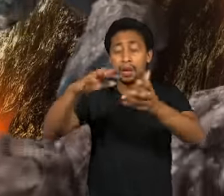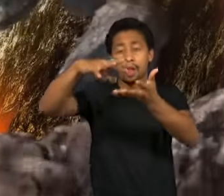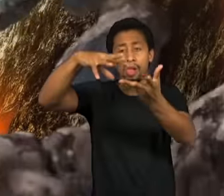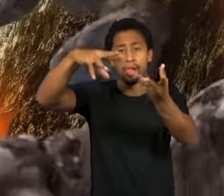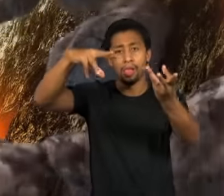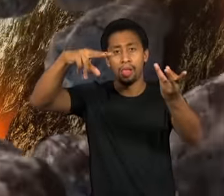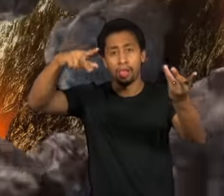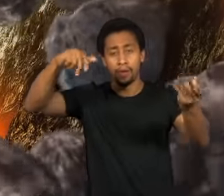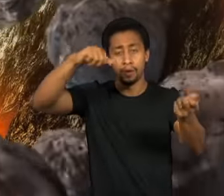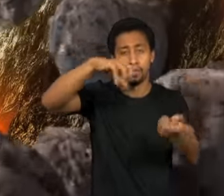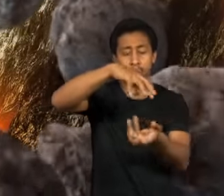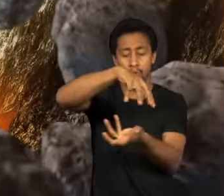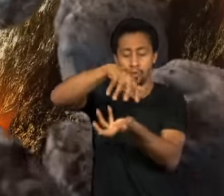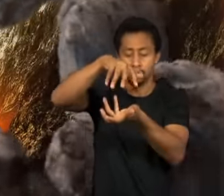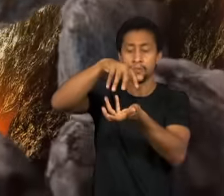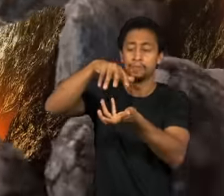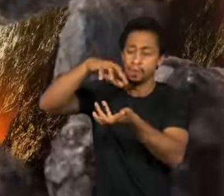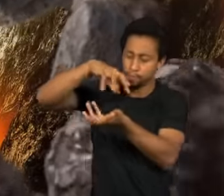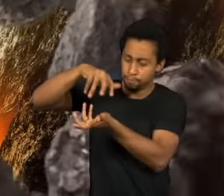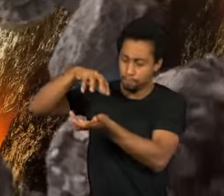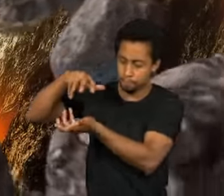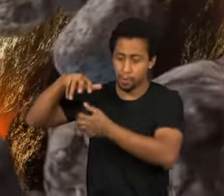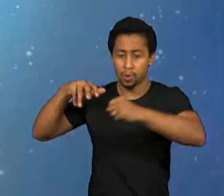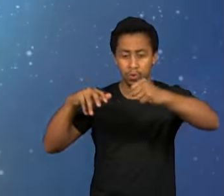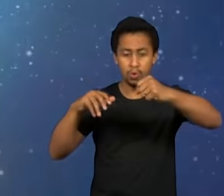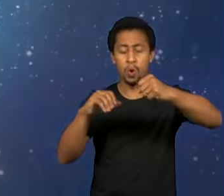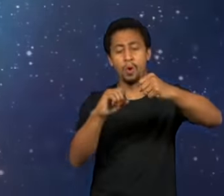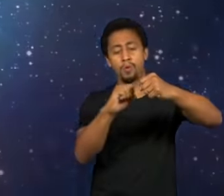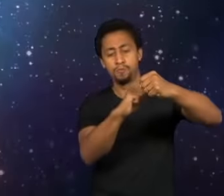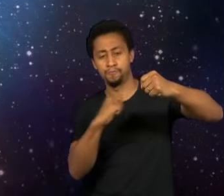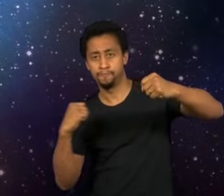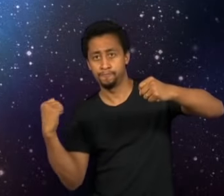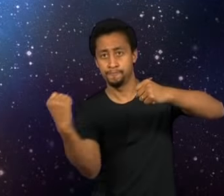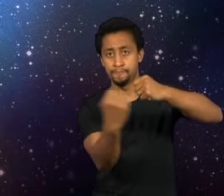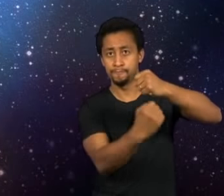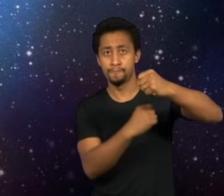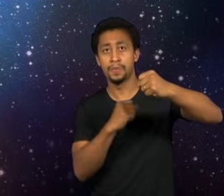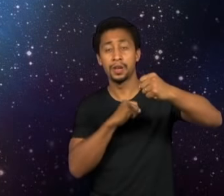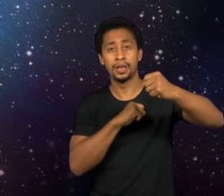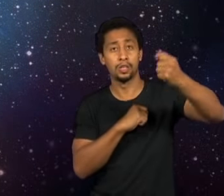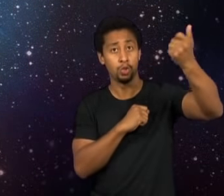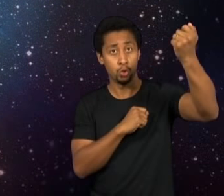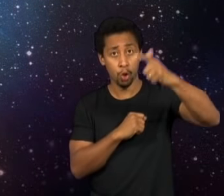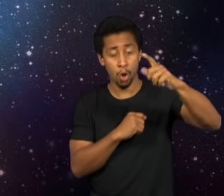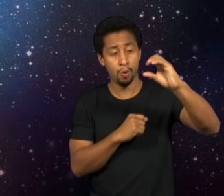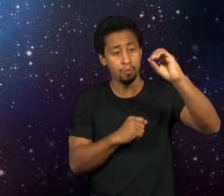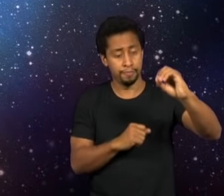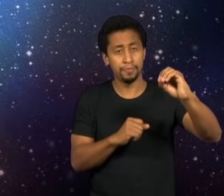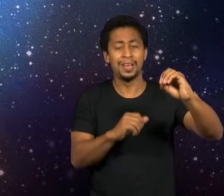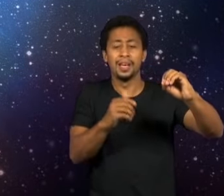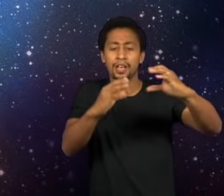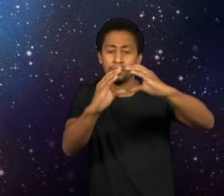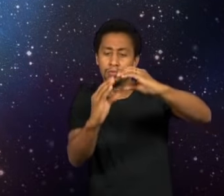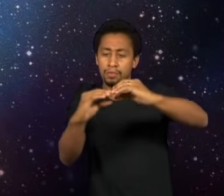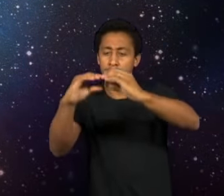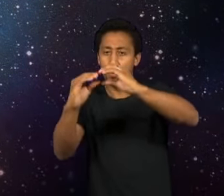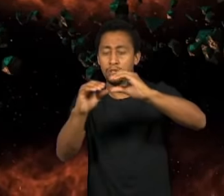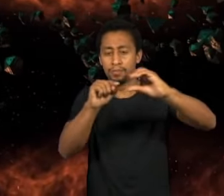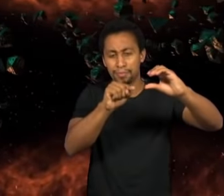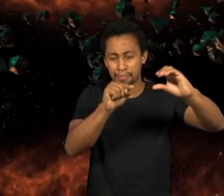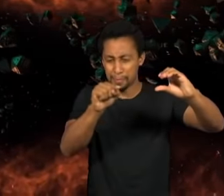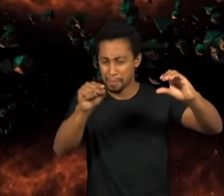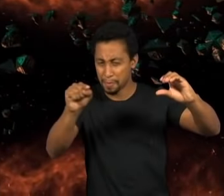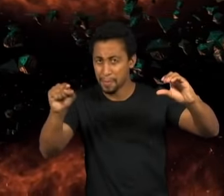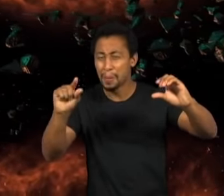metálica e chegam a 1.000 quilômetros de diâmetro, isto é, de uma ponta a outra. Mas também podem ser pequenos,